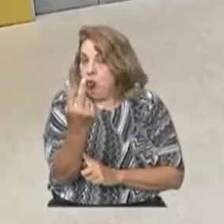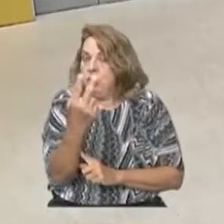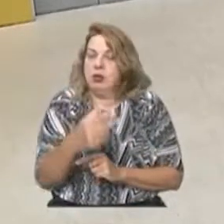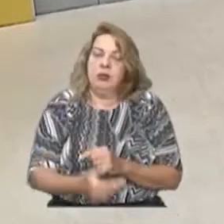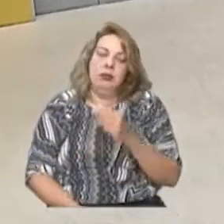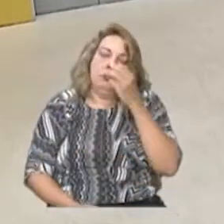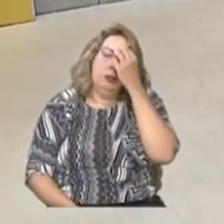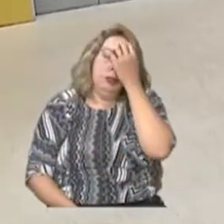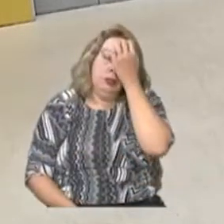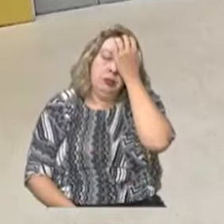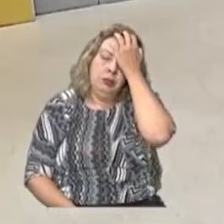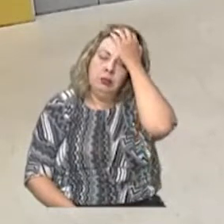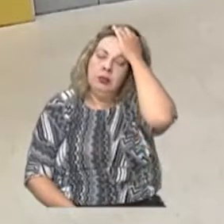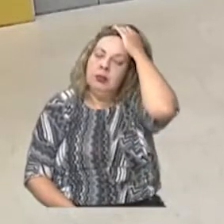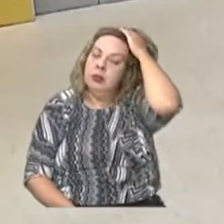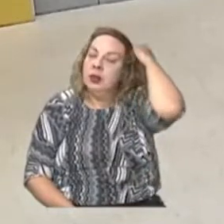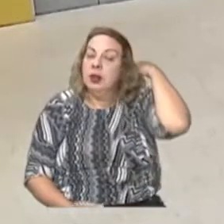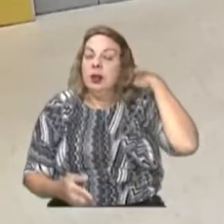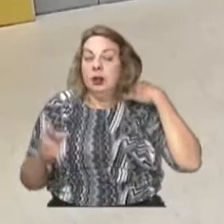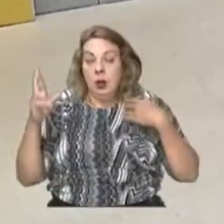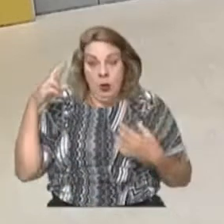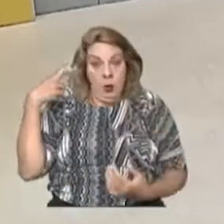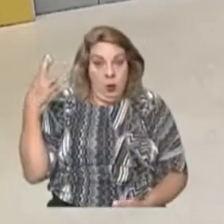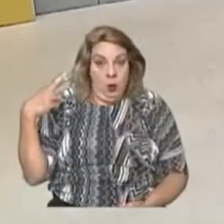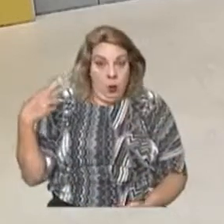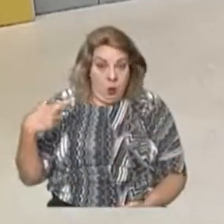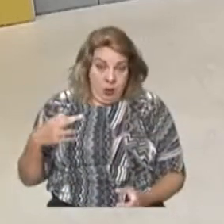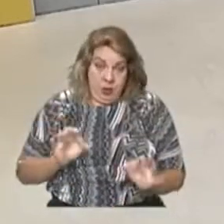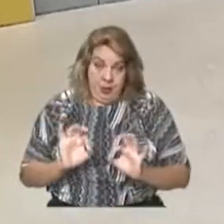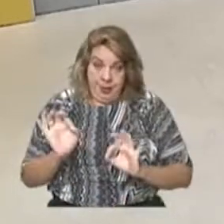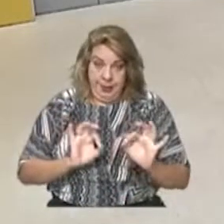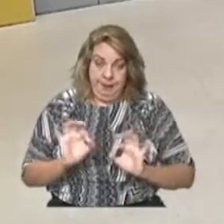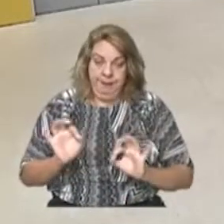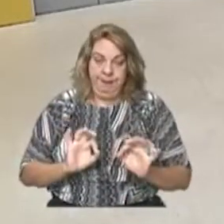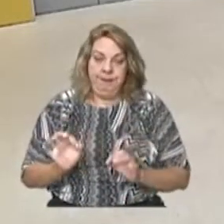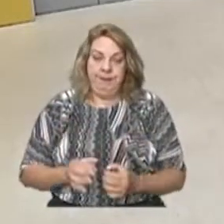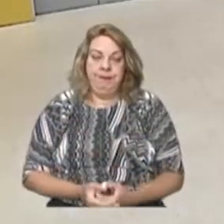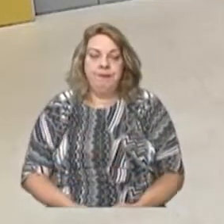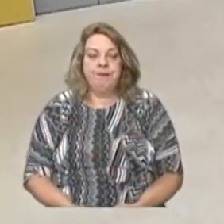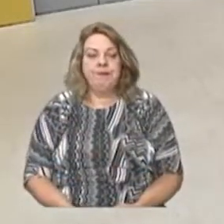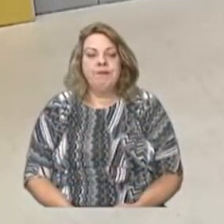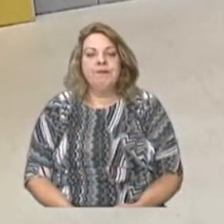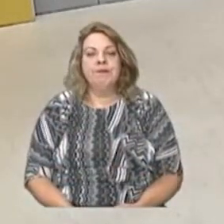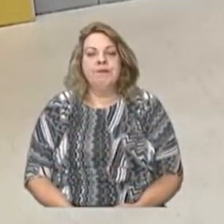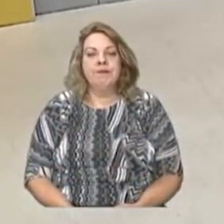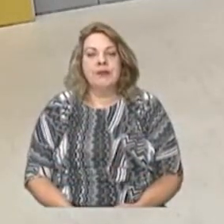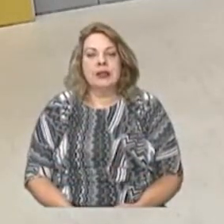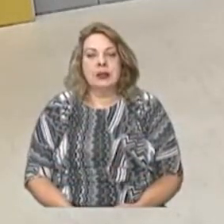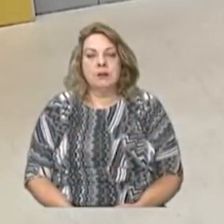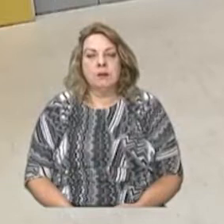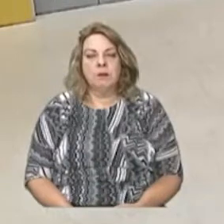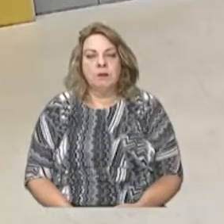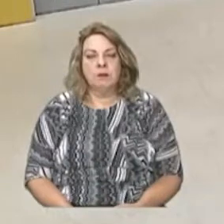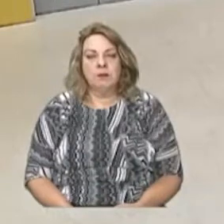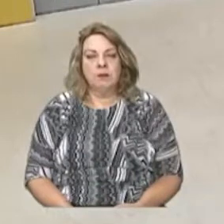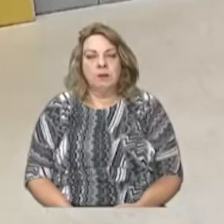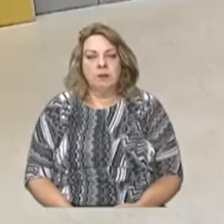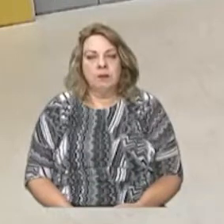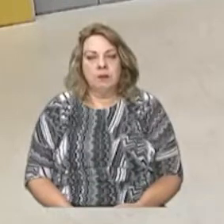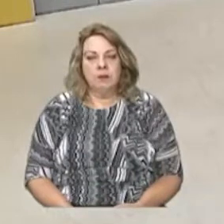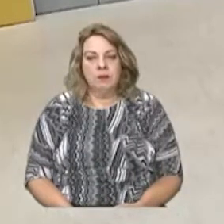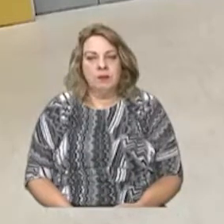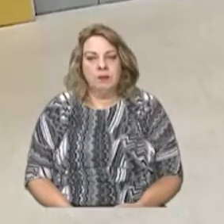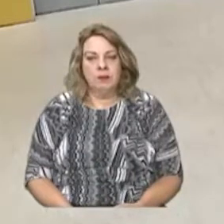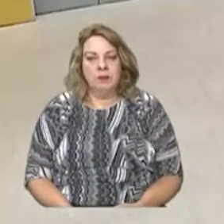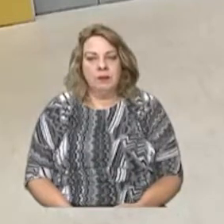você. Eu tenho o auxílio da Rose na condução das bolinhas na sorteadora, então chama a primeira bolinha, Rose, começou o